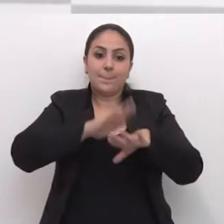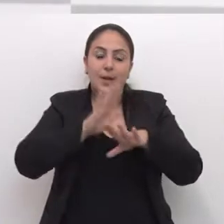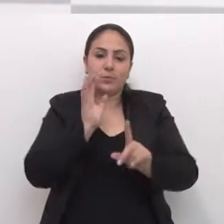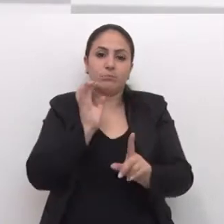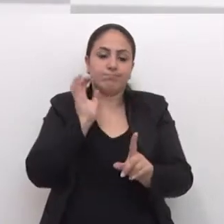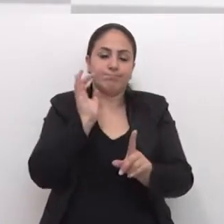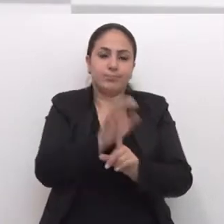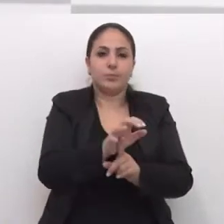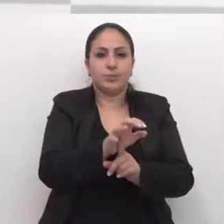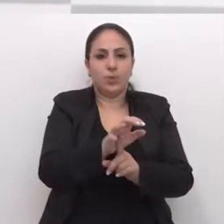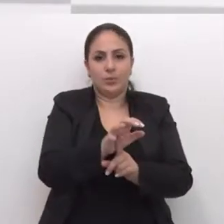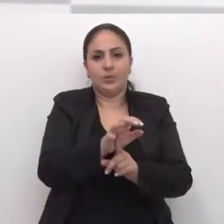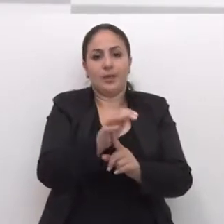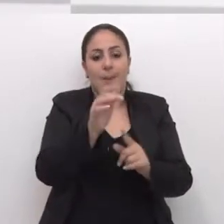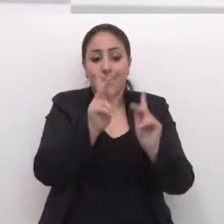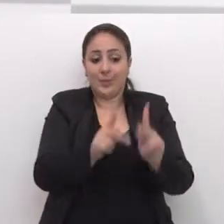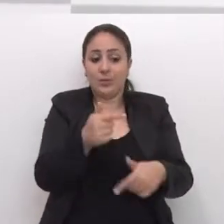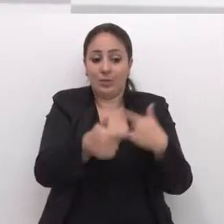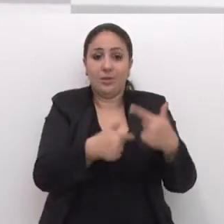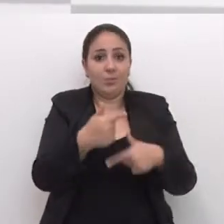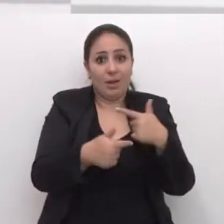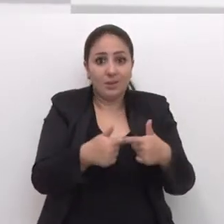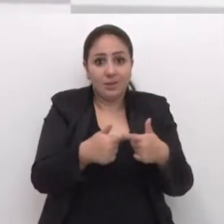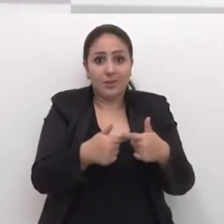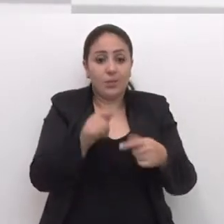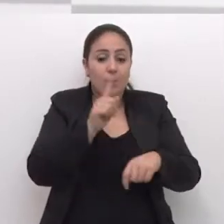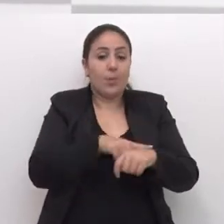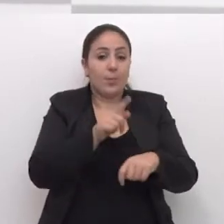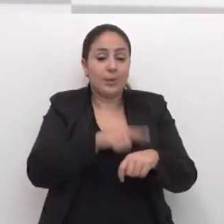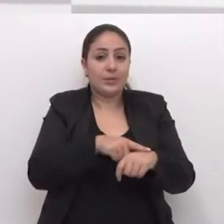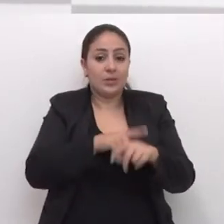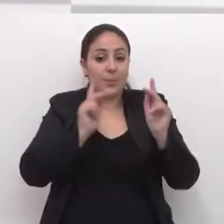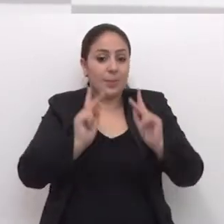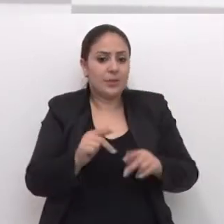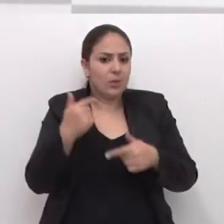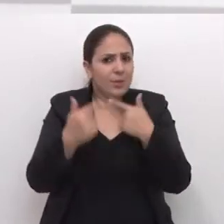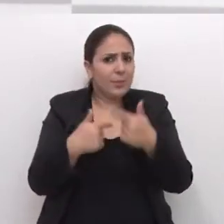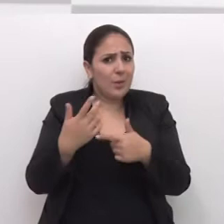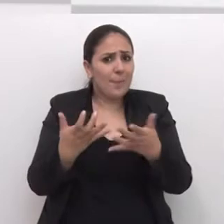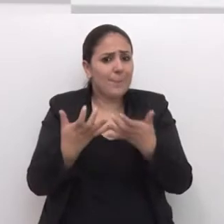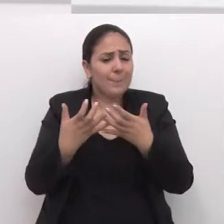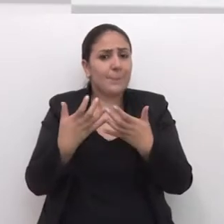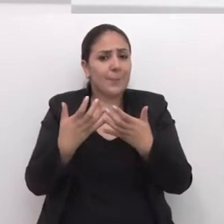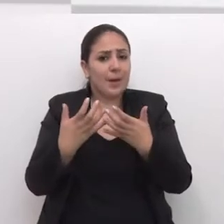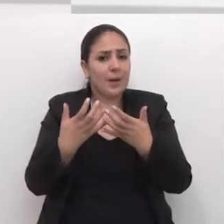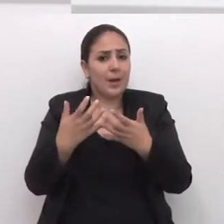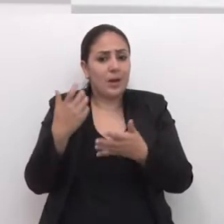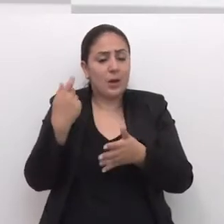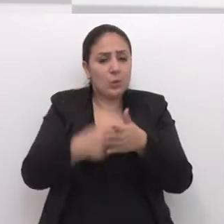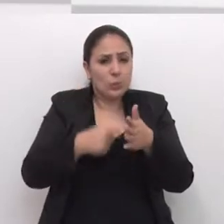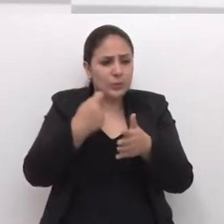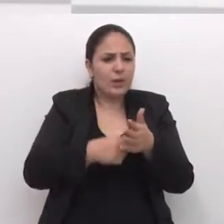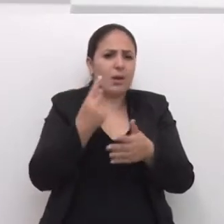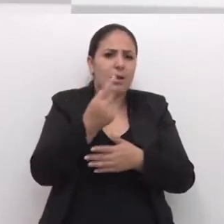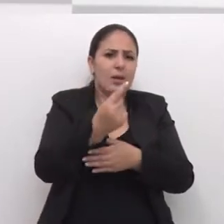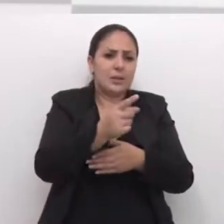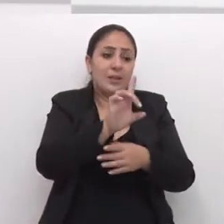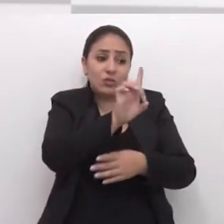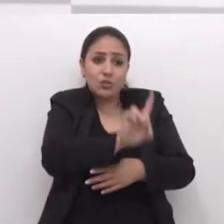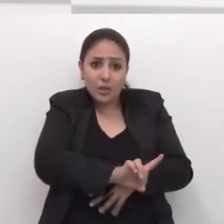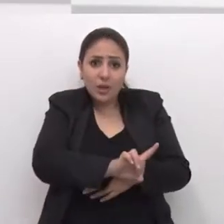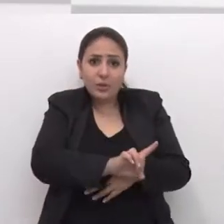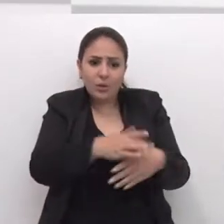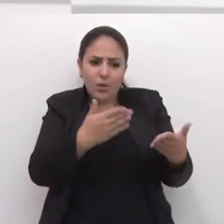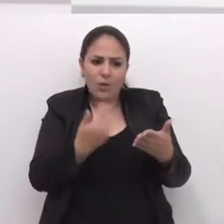um ataque aos trabalhadores brasileiros. No momento em que os trabalhadores precisaram lutar durante muito tempo para adquirir